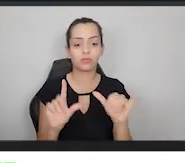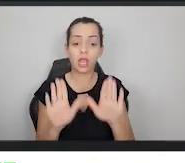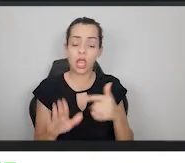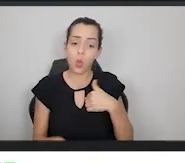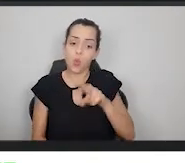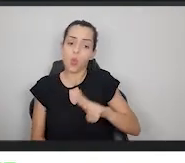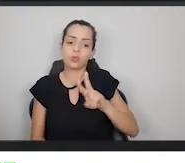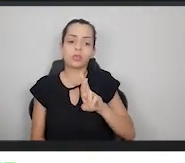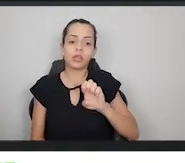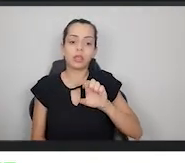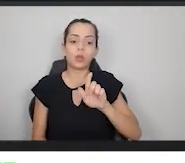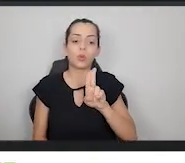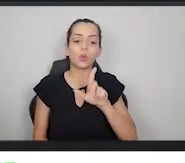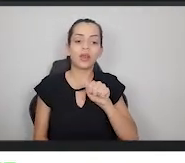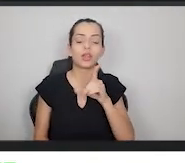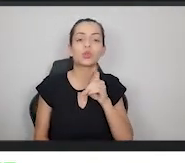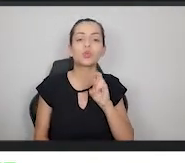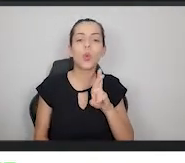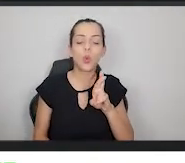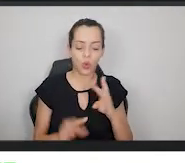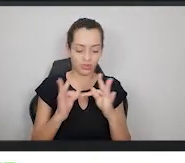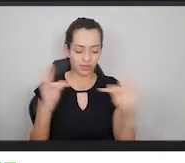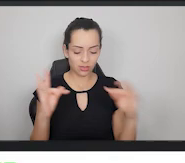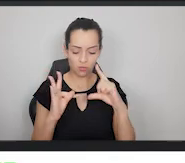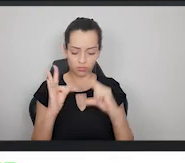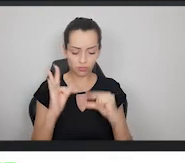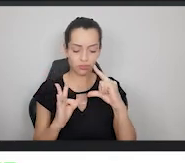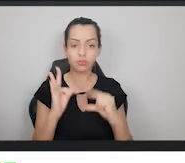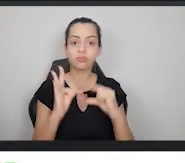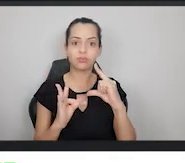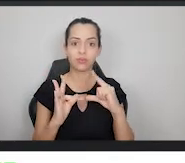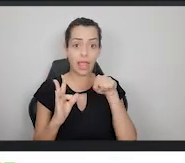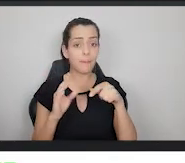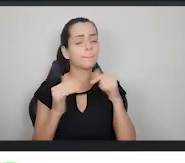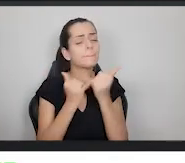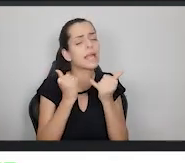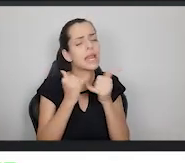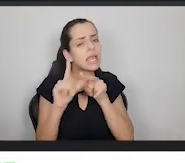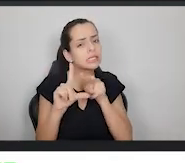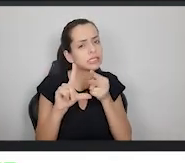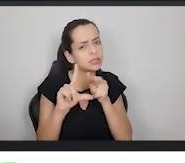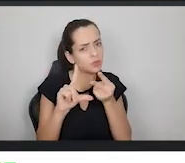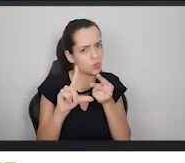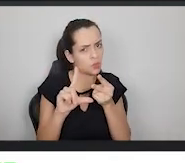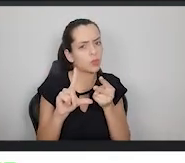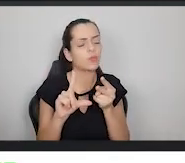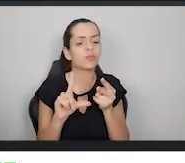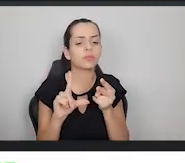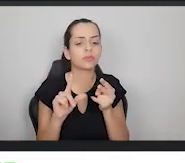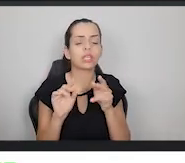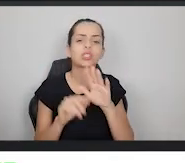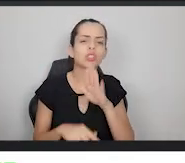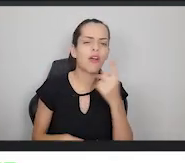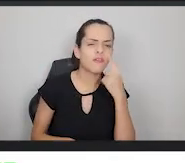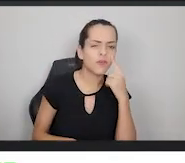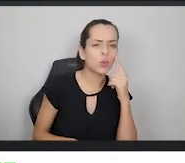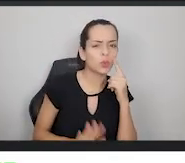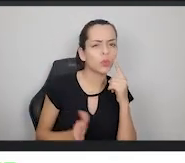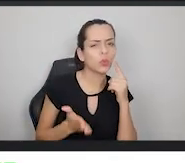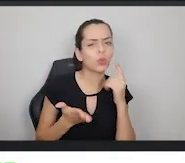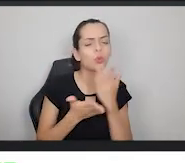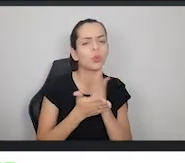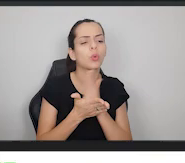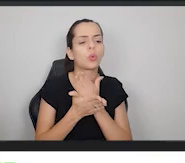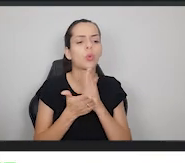tenho aqui um NA, mas eu posso em algum momento transferir essa rede para essa subestação B e as cargas aqui, né, que é um